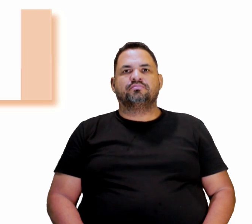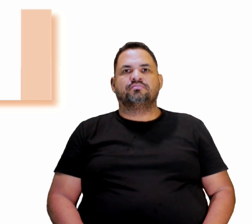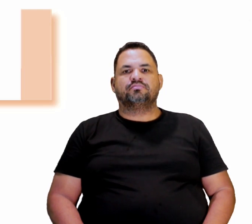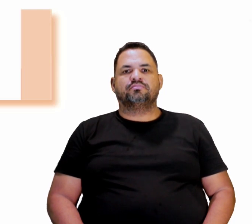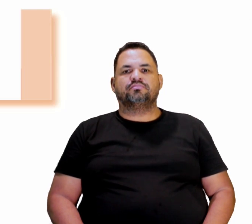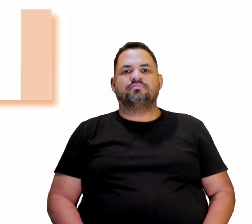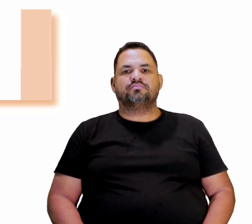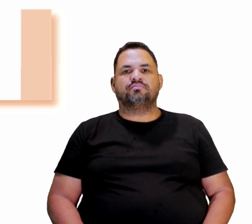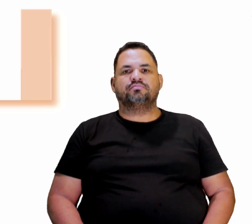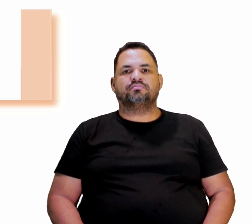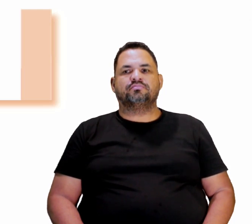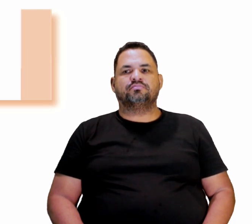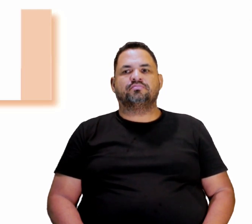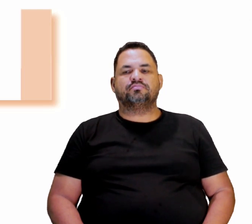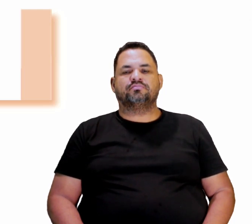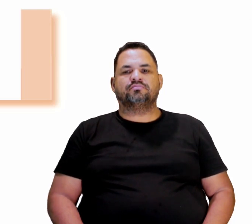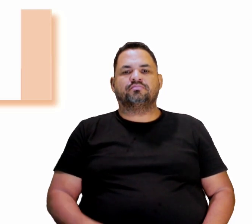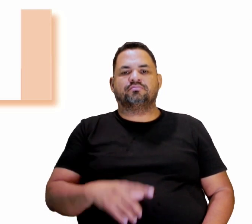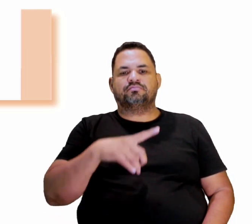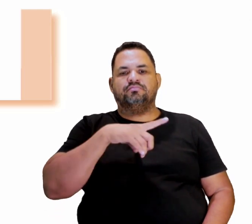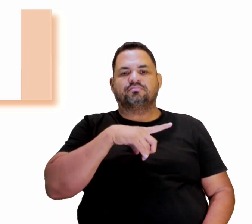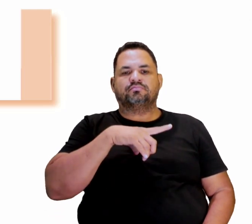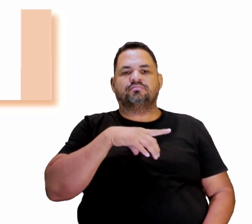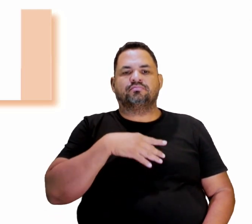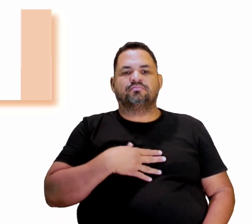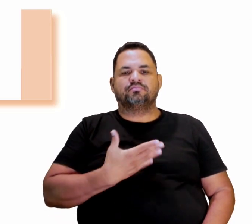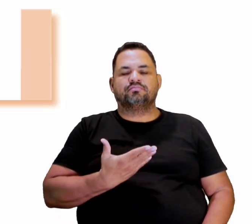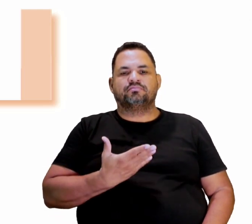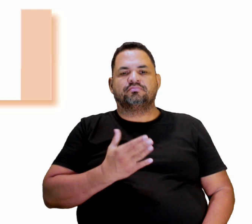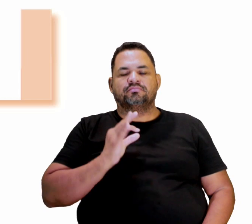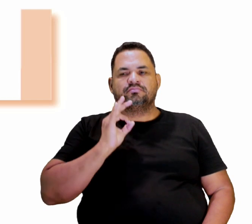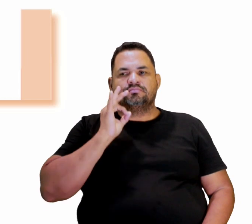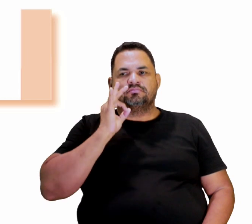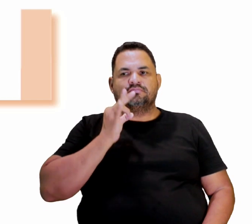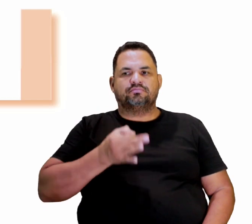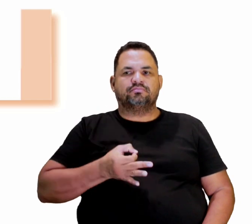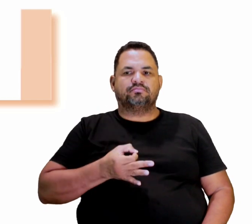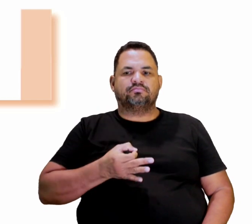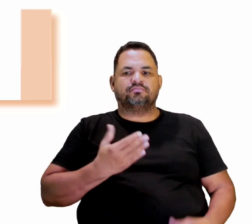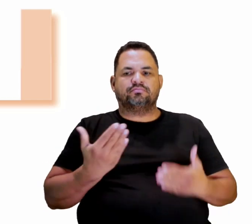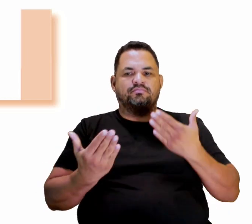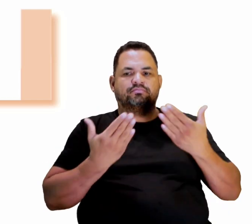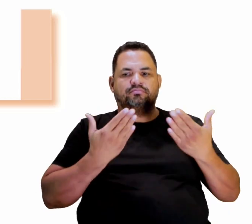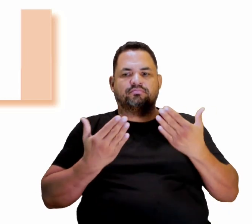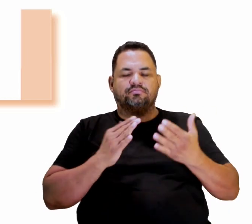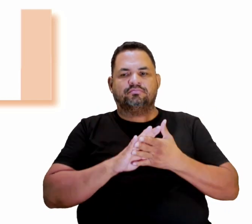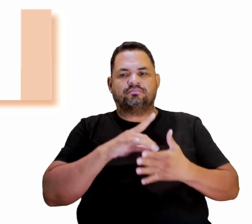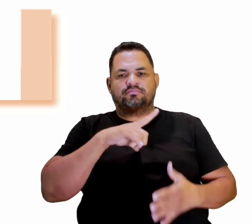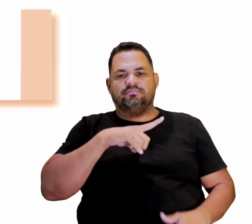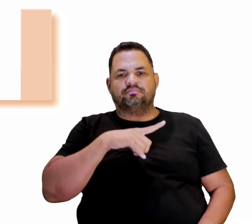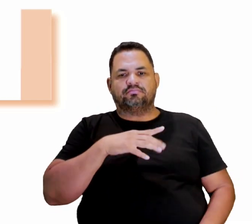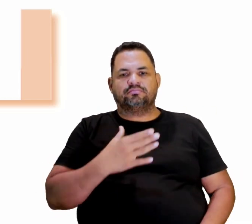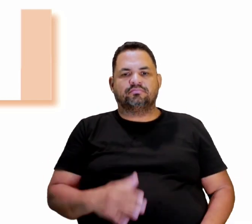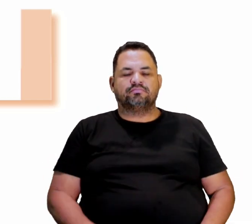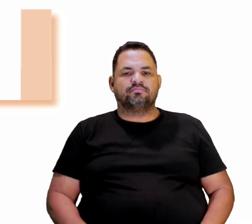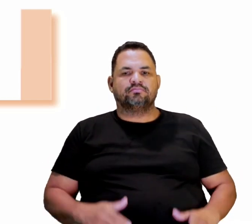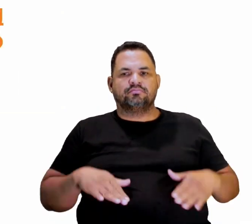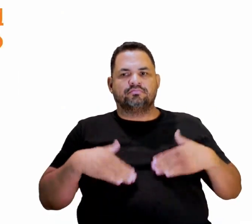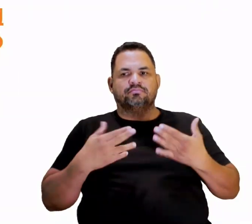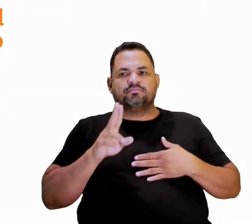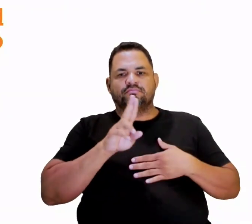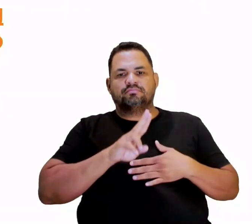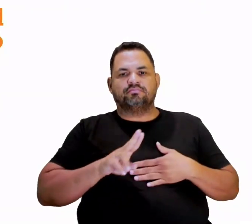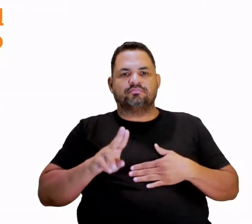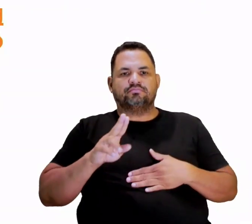Gontijo Ele é aquele que você tem mais certeza se for comparar um com o outro você tem muito mais certeza quando uso